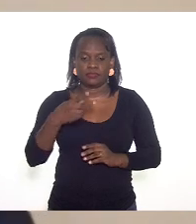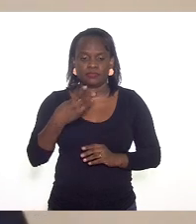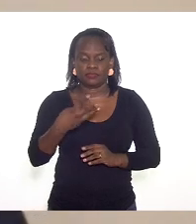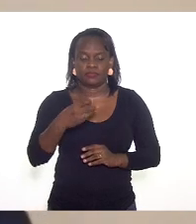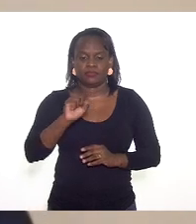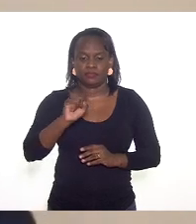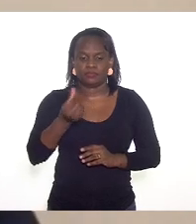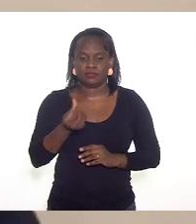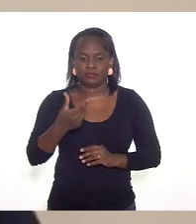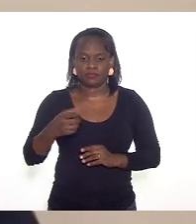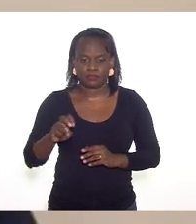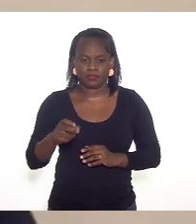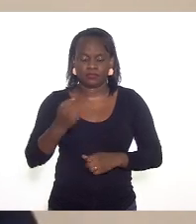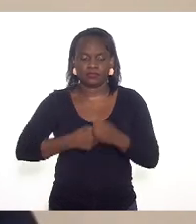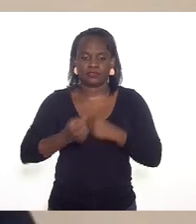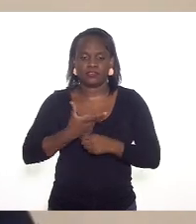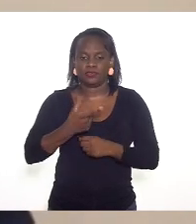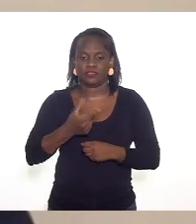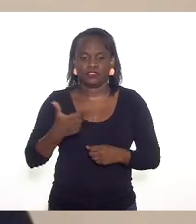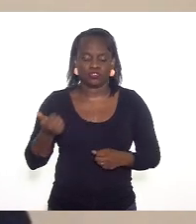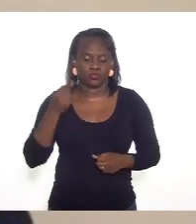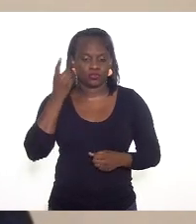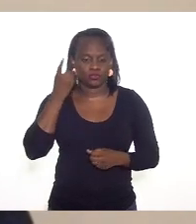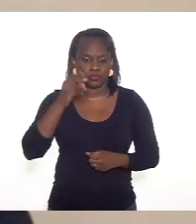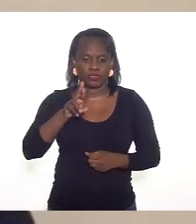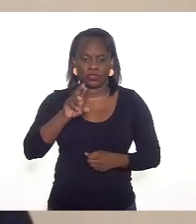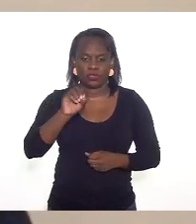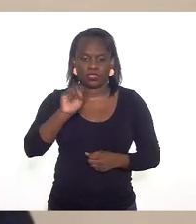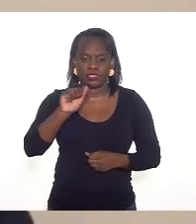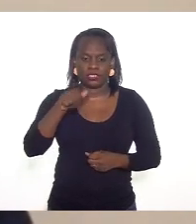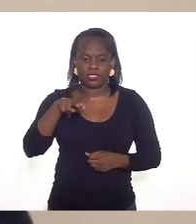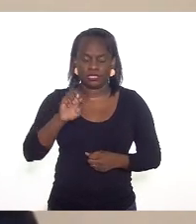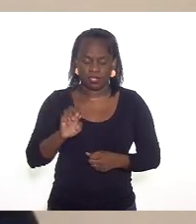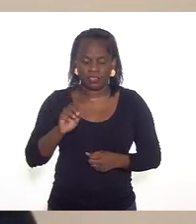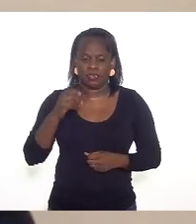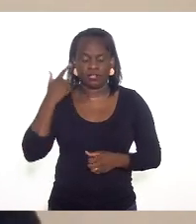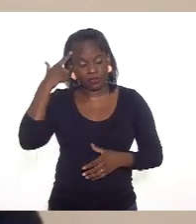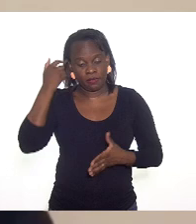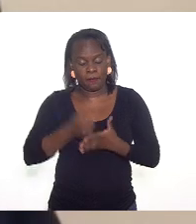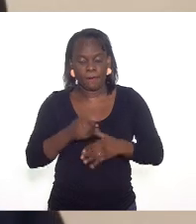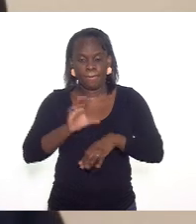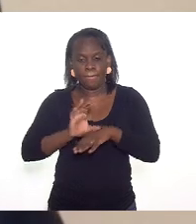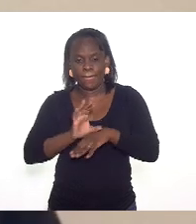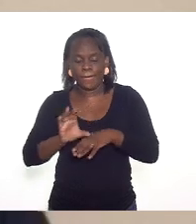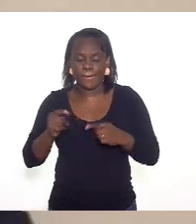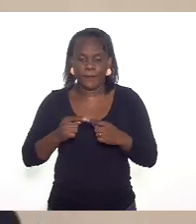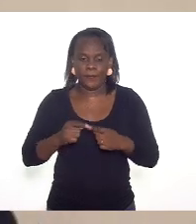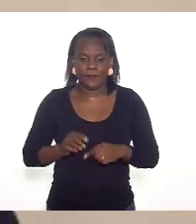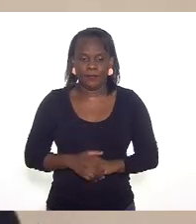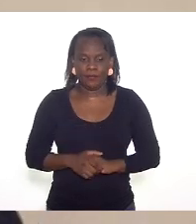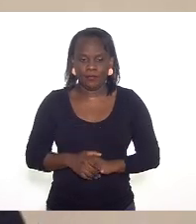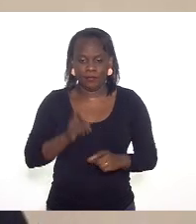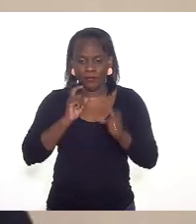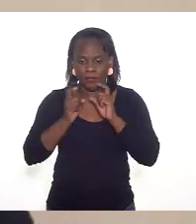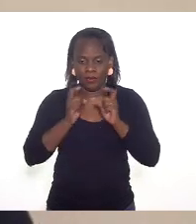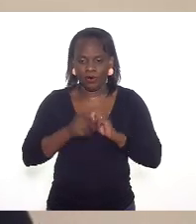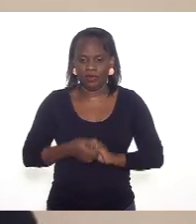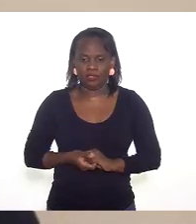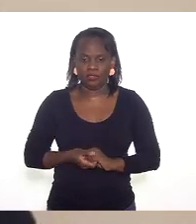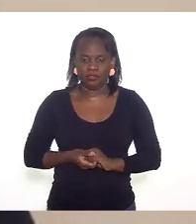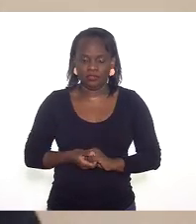3865, 2021, autoria da deputada Rosane Félix, com parecer pela constitucionalidade. Em